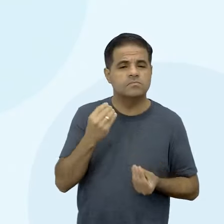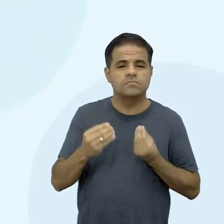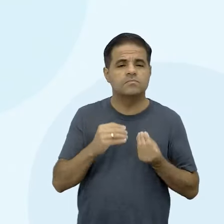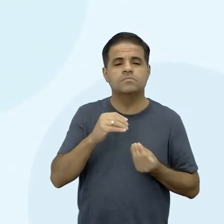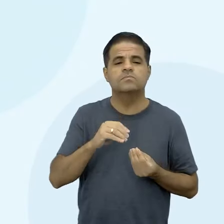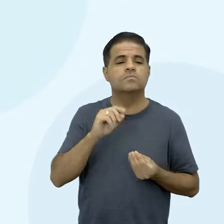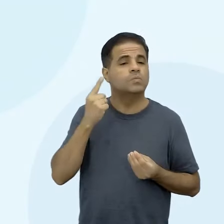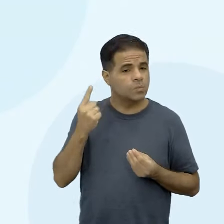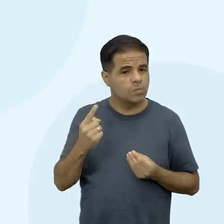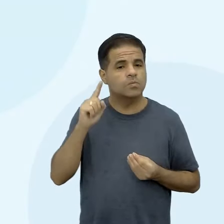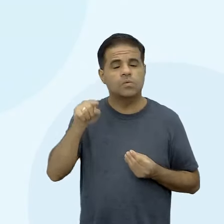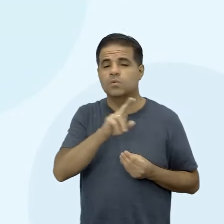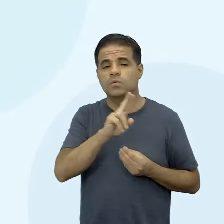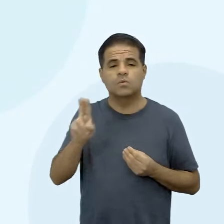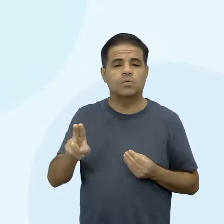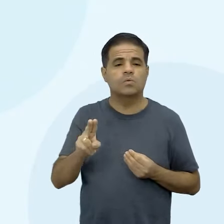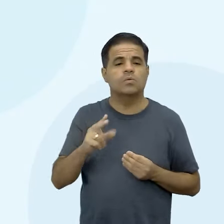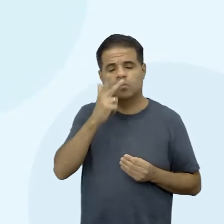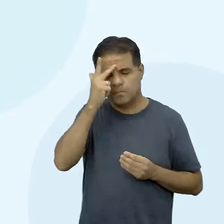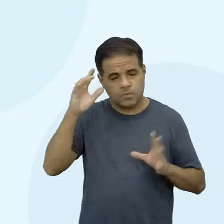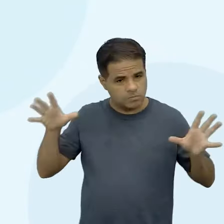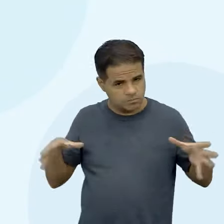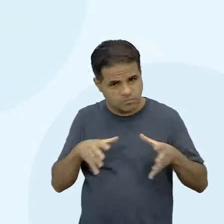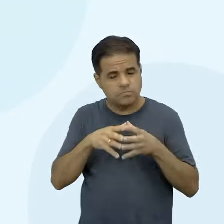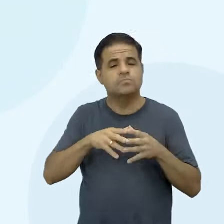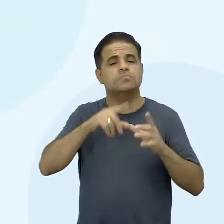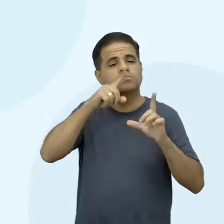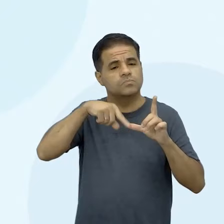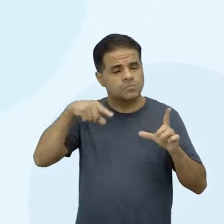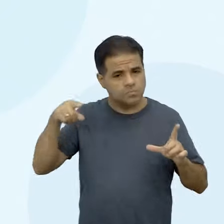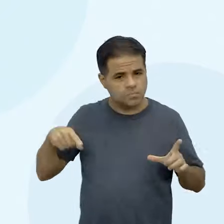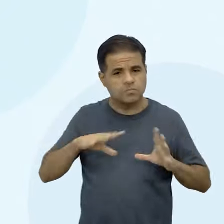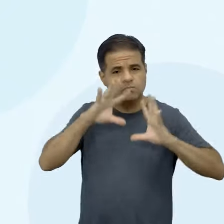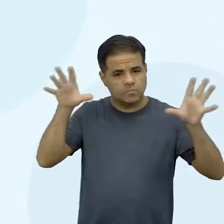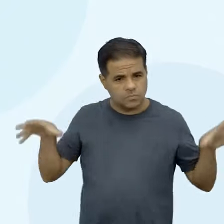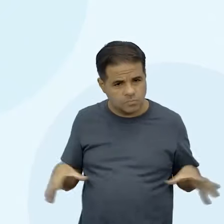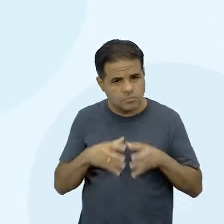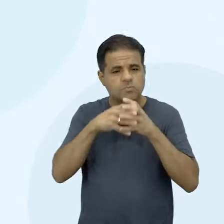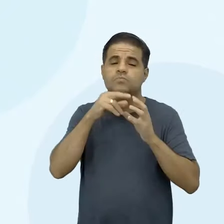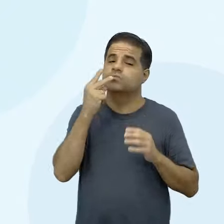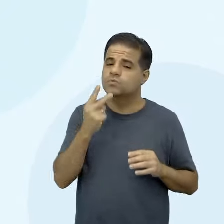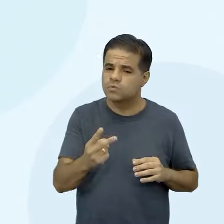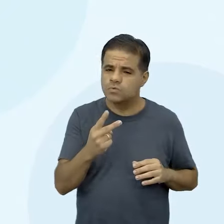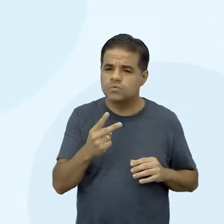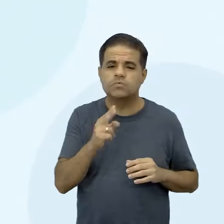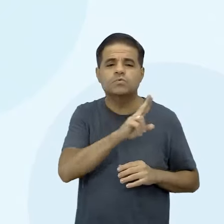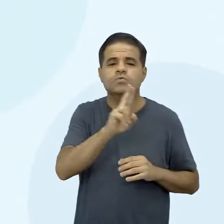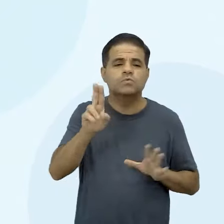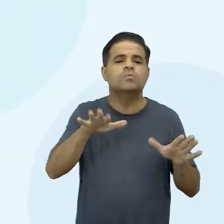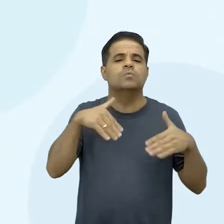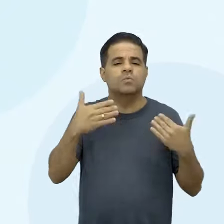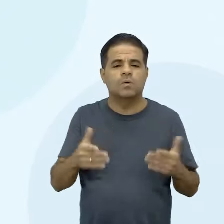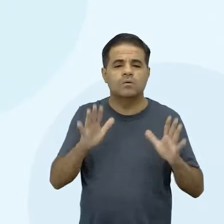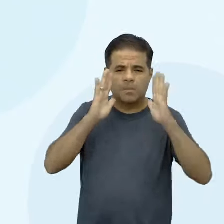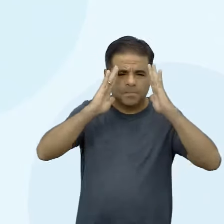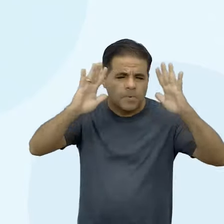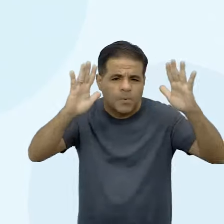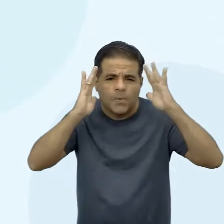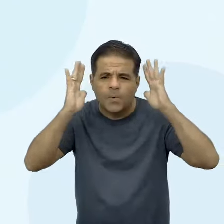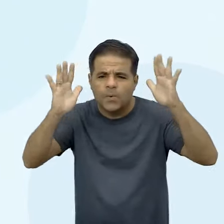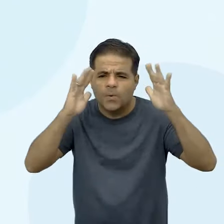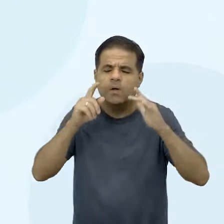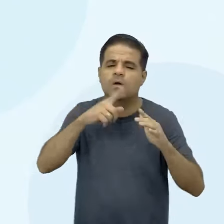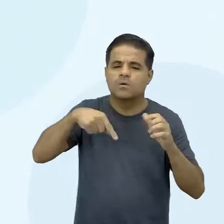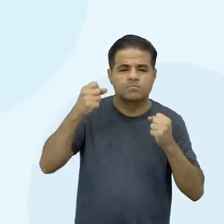componente 1, ele é chamado de população e índice. O componente curricular 2 chama-se reflexões sobre